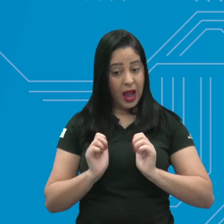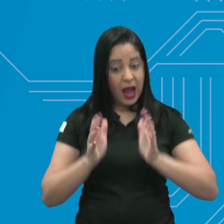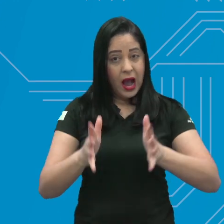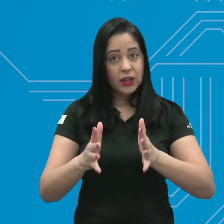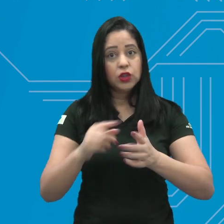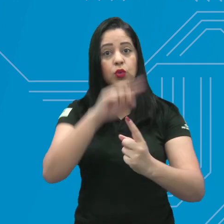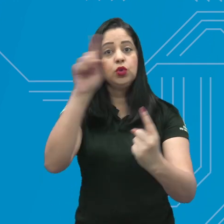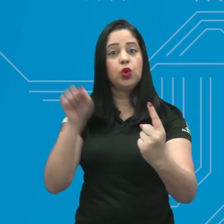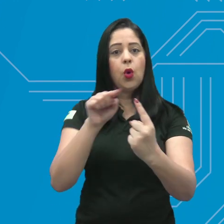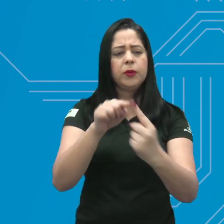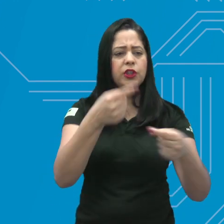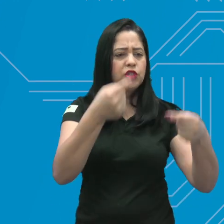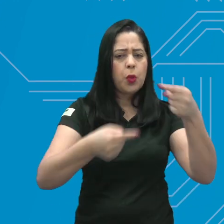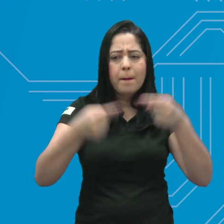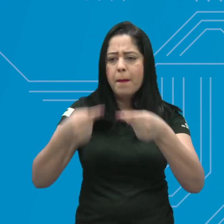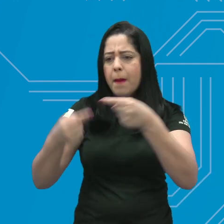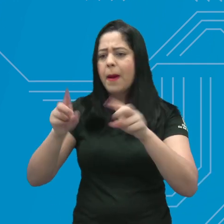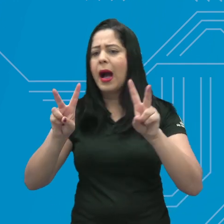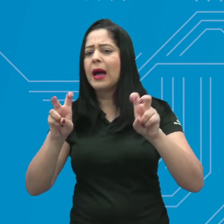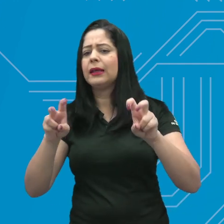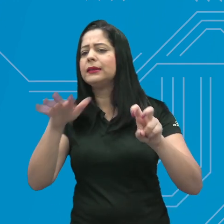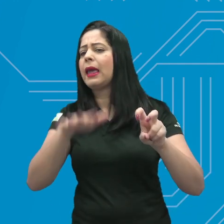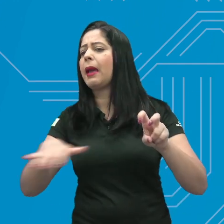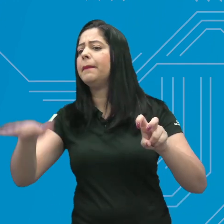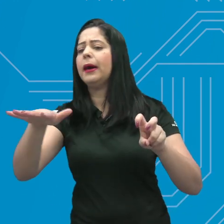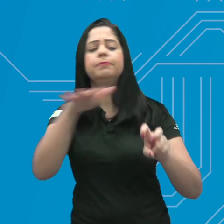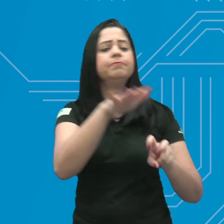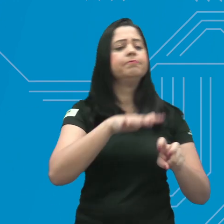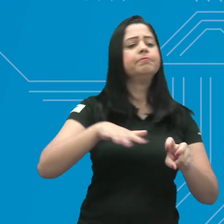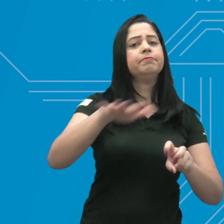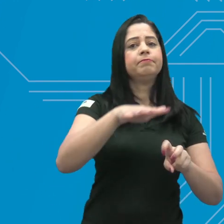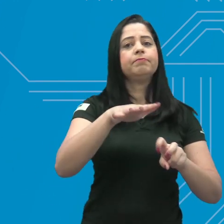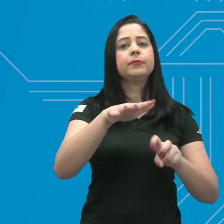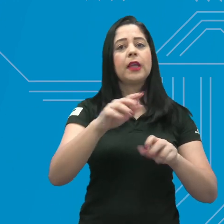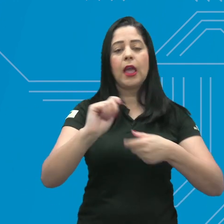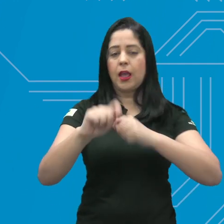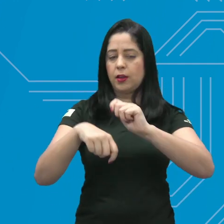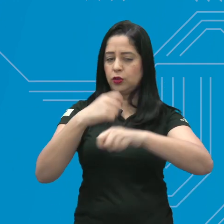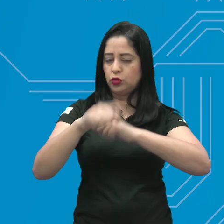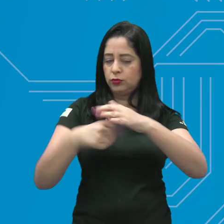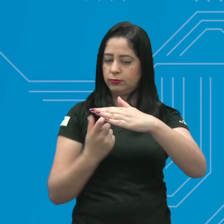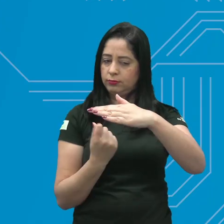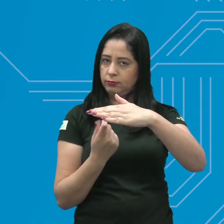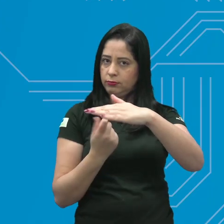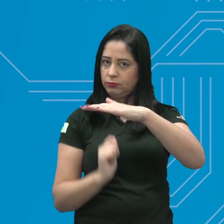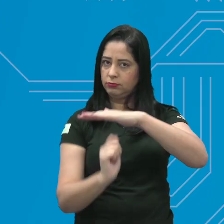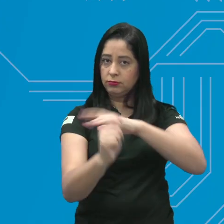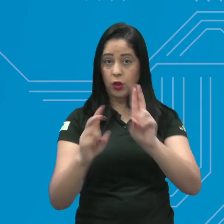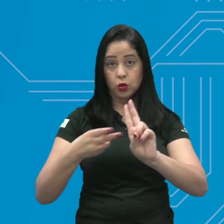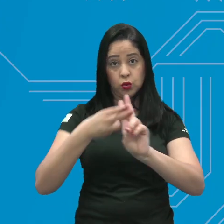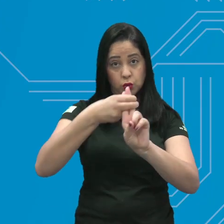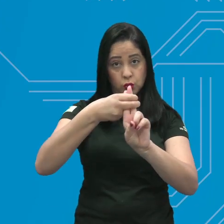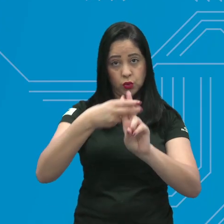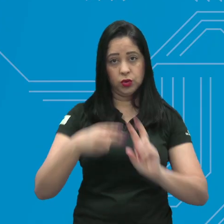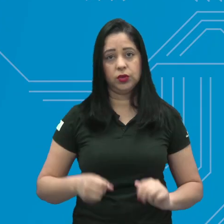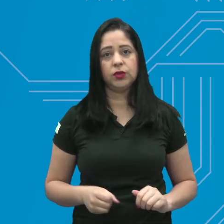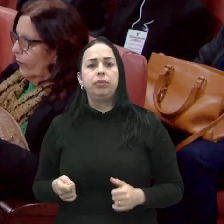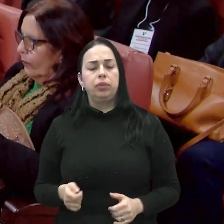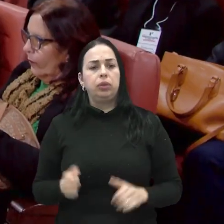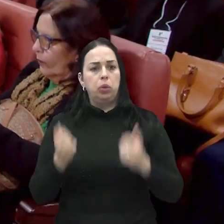A iniciativa tem como objetivo discutir as necessidades de cada região e facilitar a gestão dos recursos do